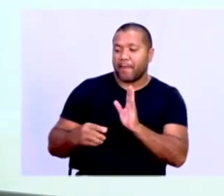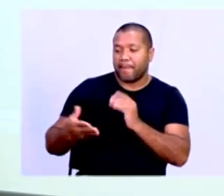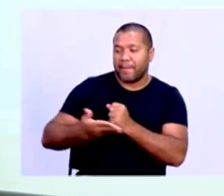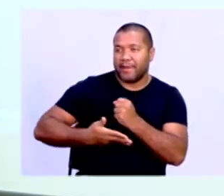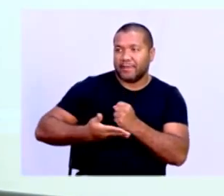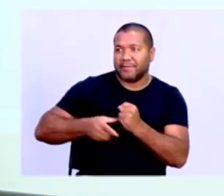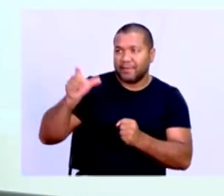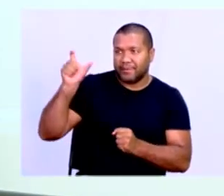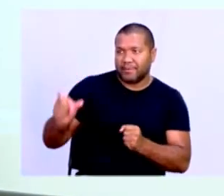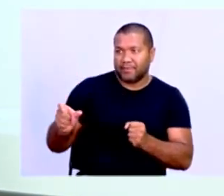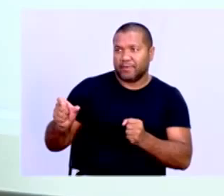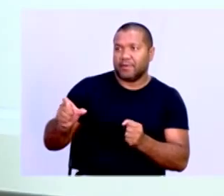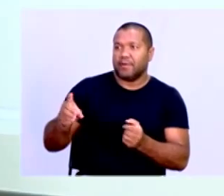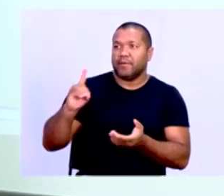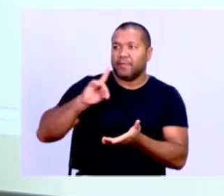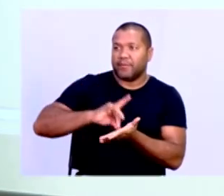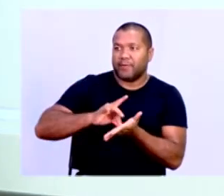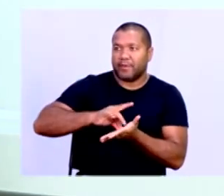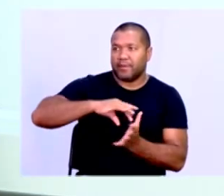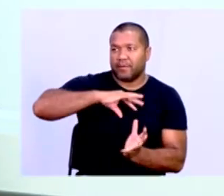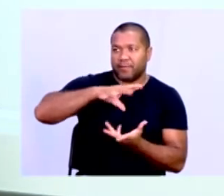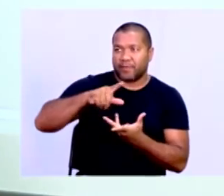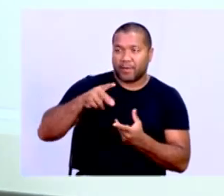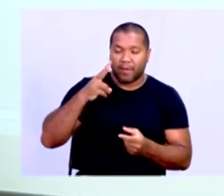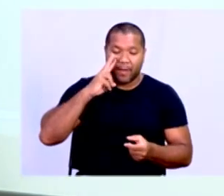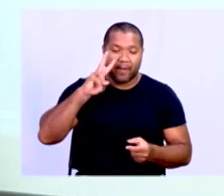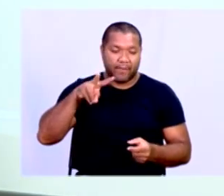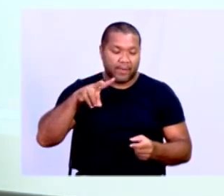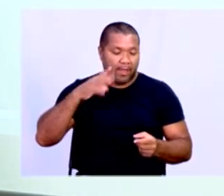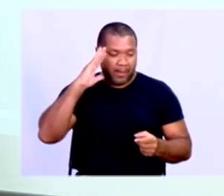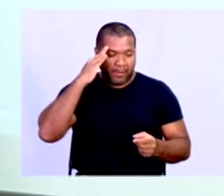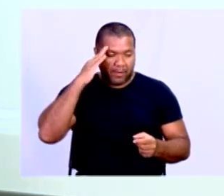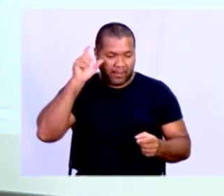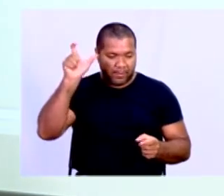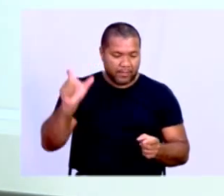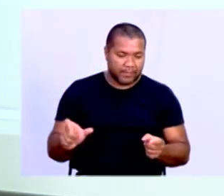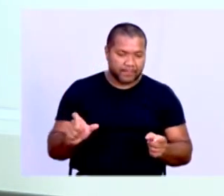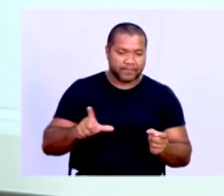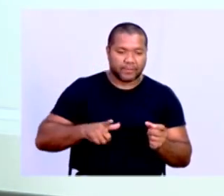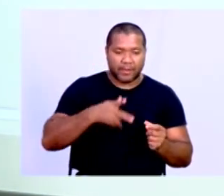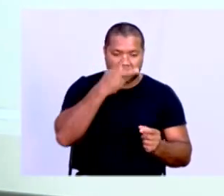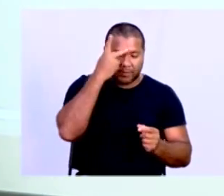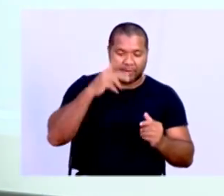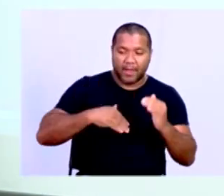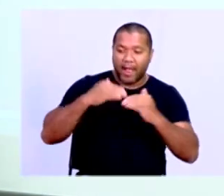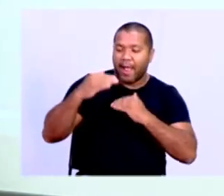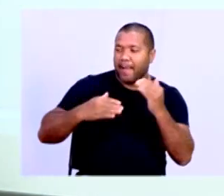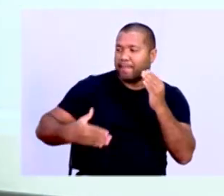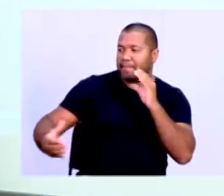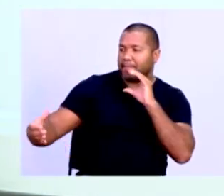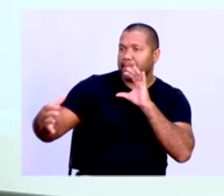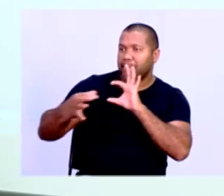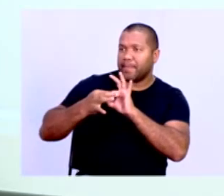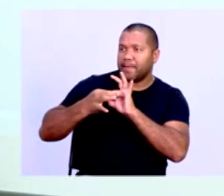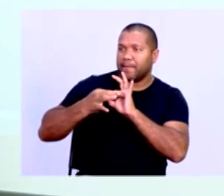para o mundo real. A visão que o cliente tem e o desenvolvedor são melhores porque ele consegue entender